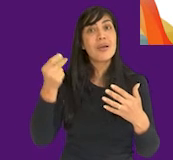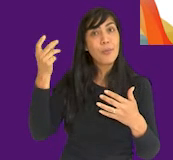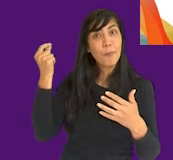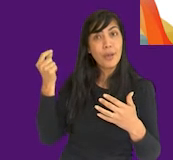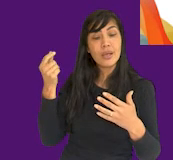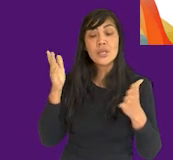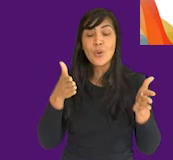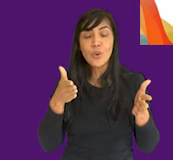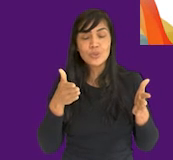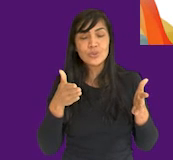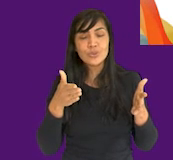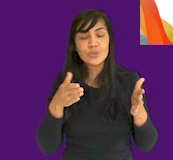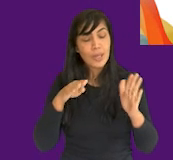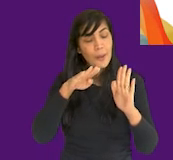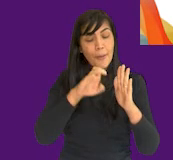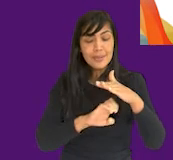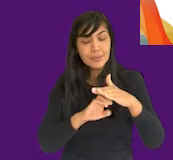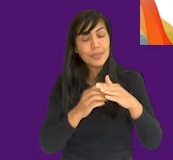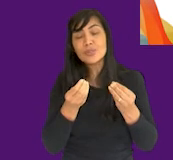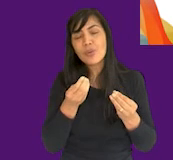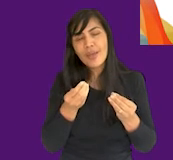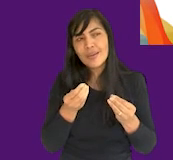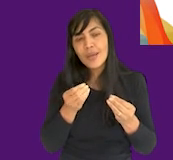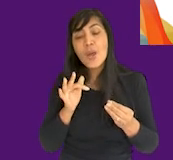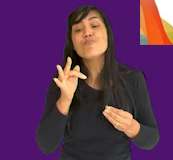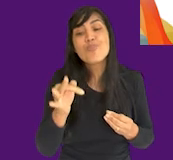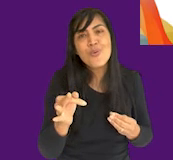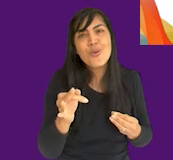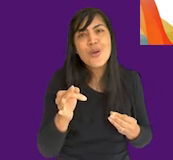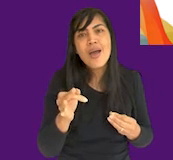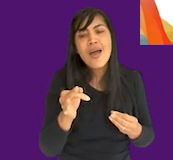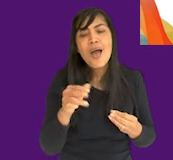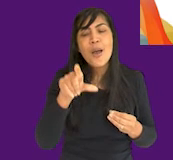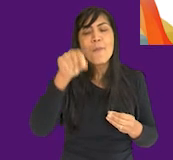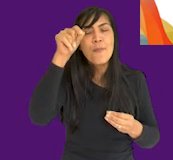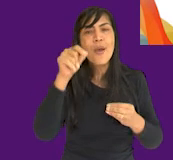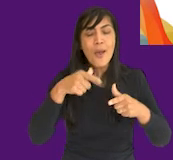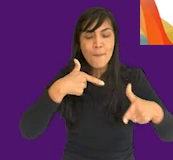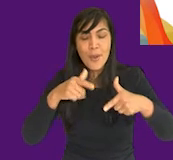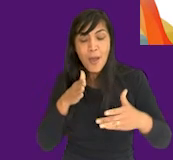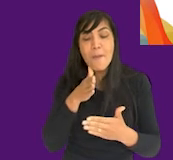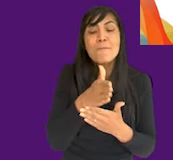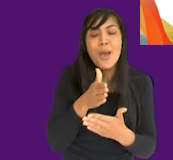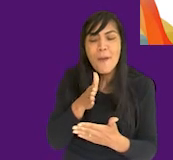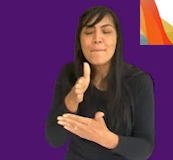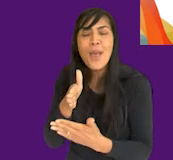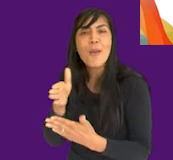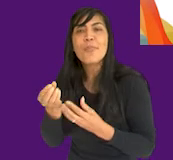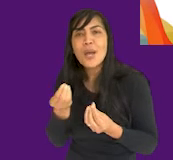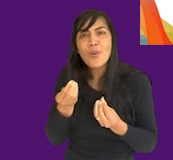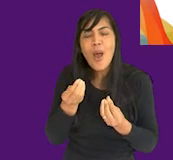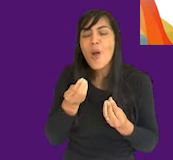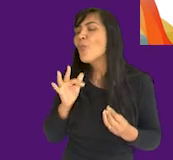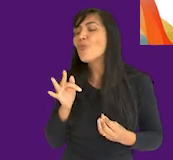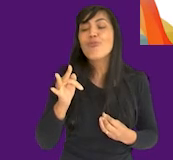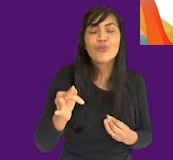essa tecnologia poderia ser aplicada em outros casos as empresas só quero saber quais são os próximos Blues Nos quais são os próprios mercados porque a